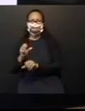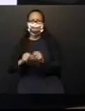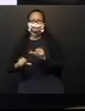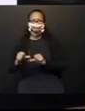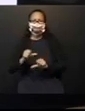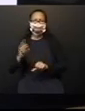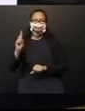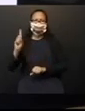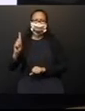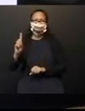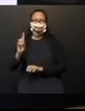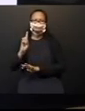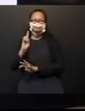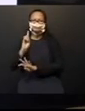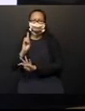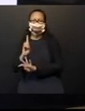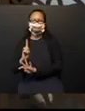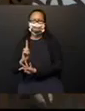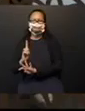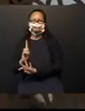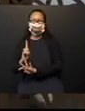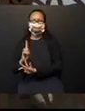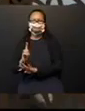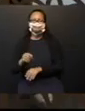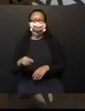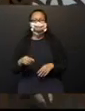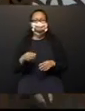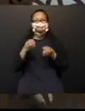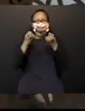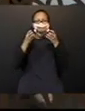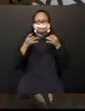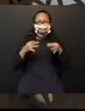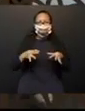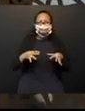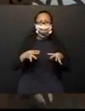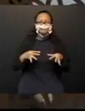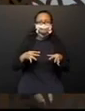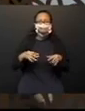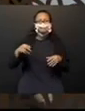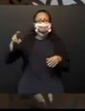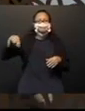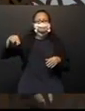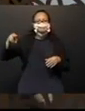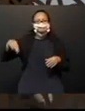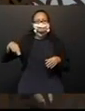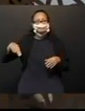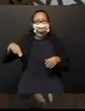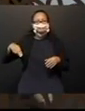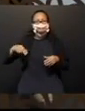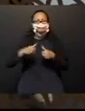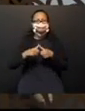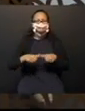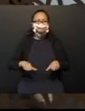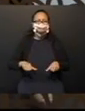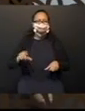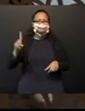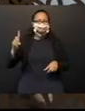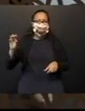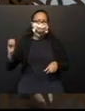Lembra que na explicação, nunca pode ficar com 10? Tanto é que é o jogo, nunca